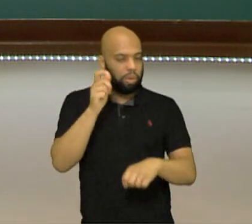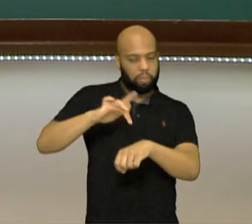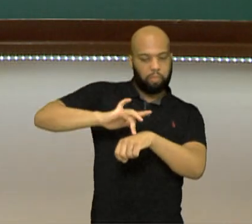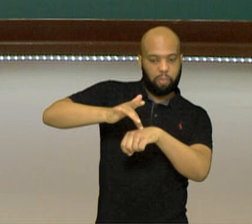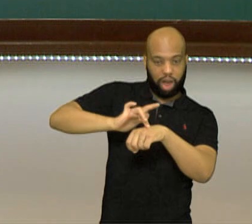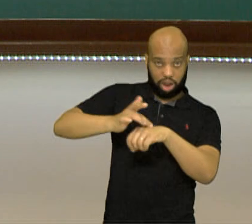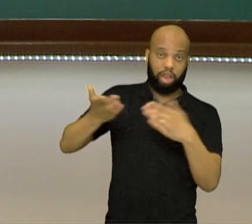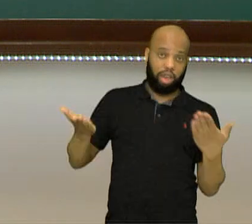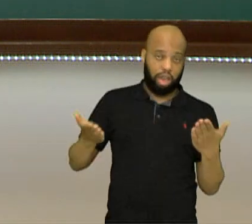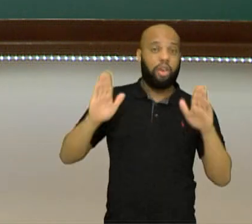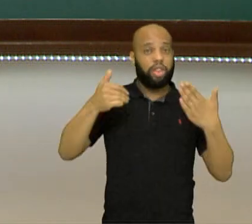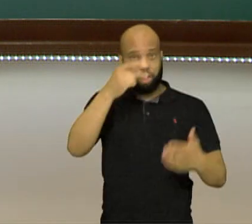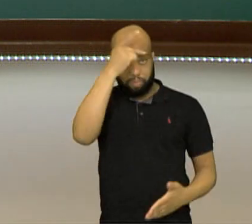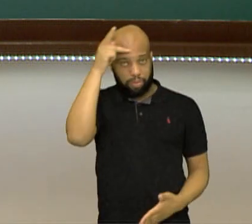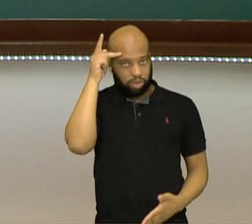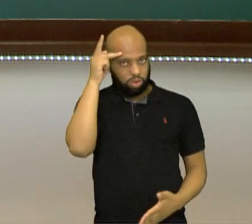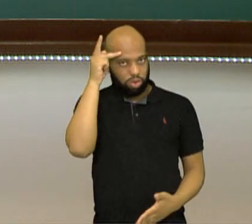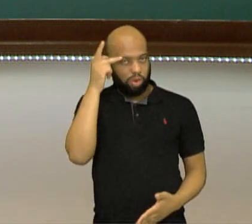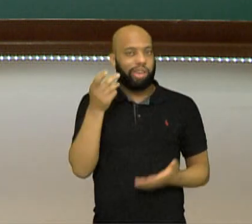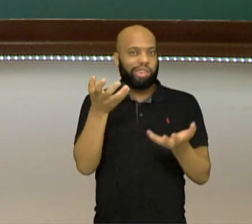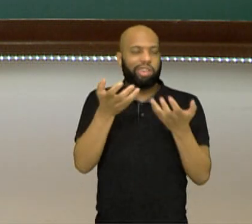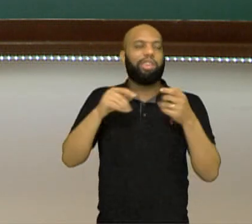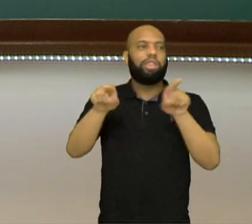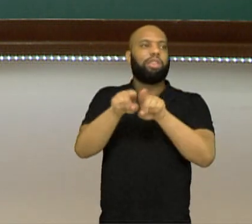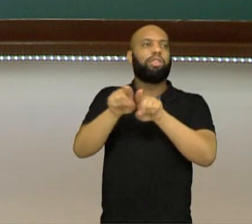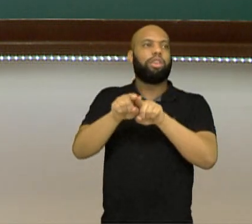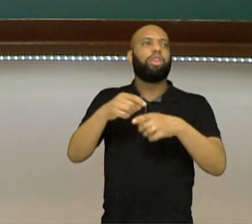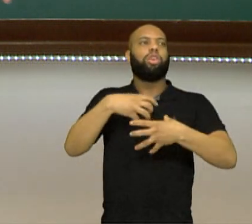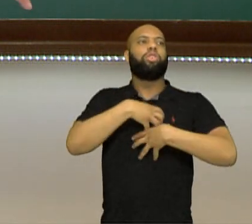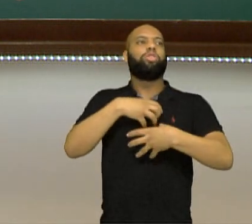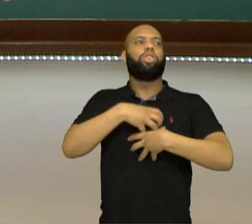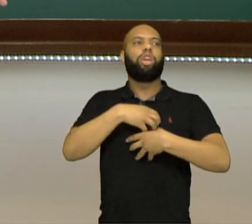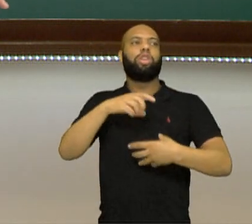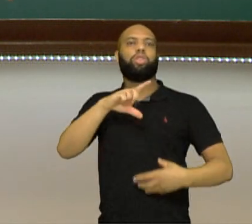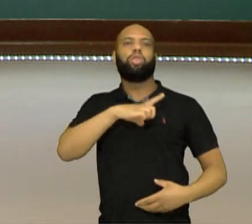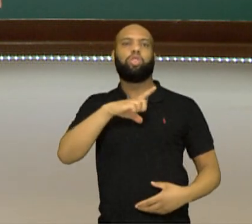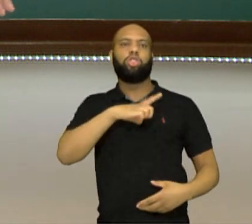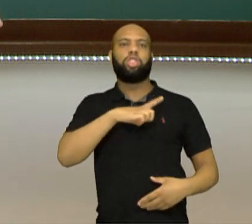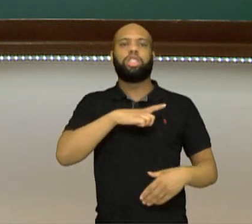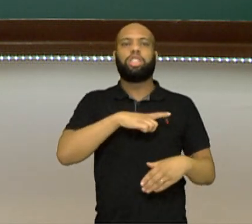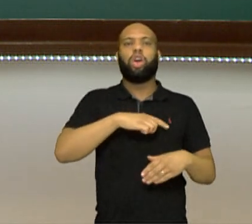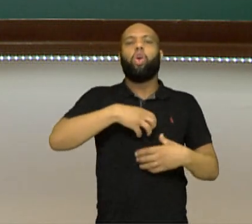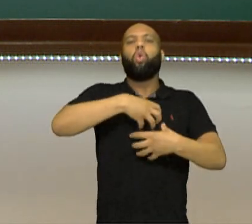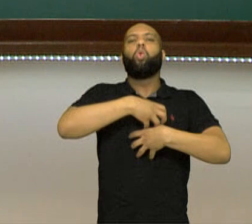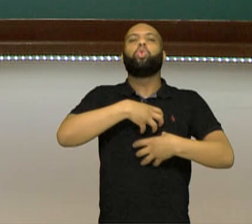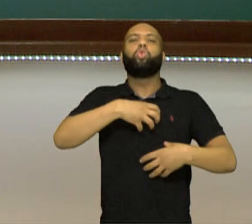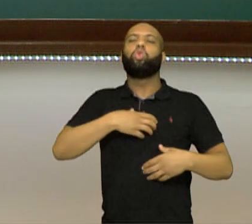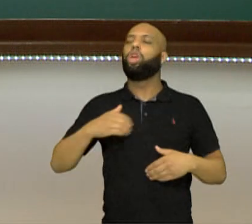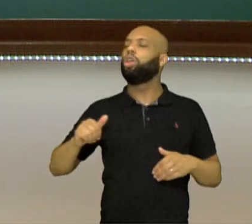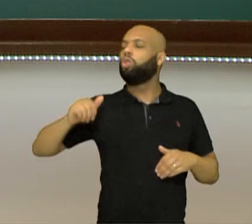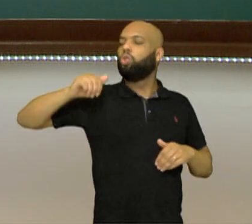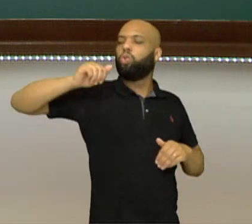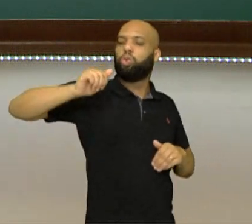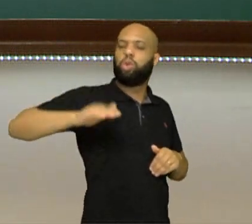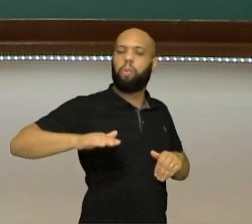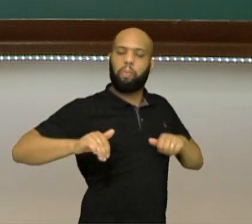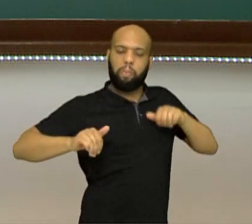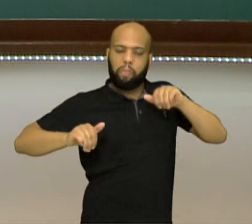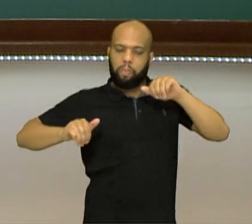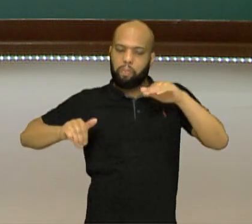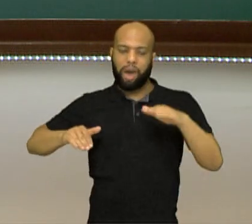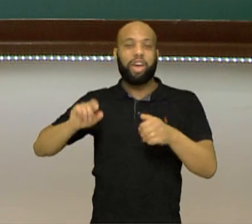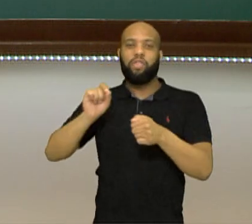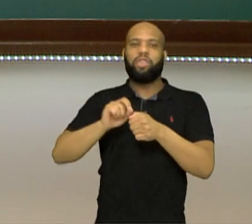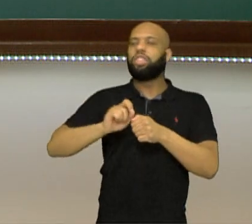dançavam, né, adoravam esse negócio de bailarina dos passos leves, fazer a fada,